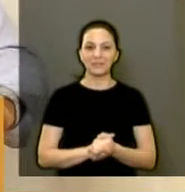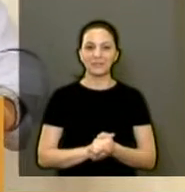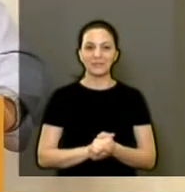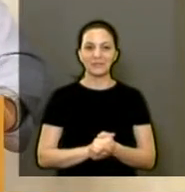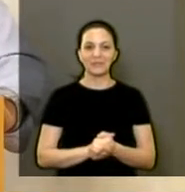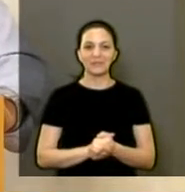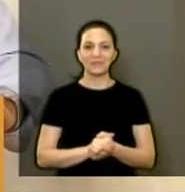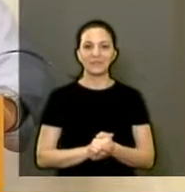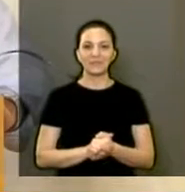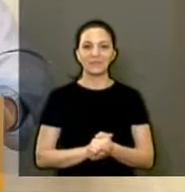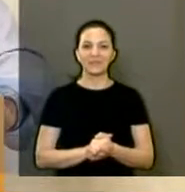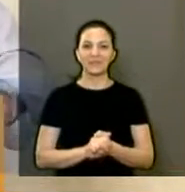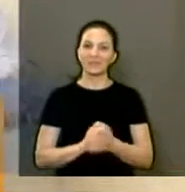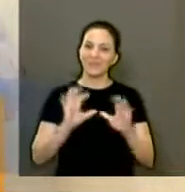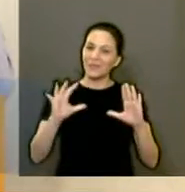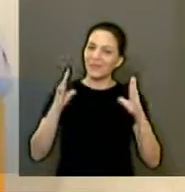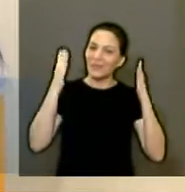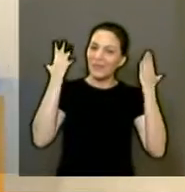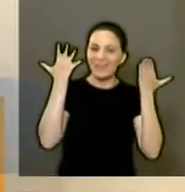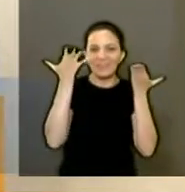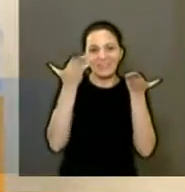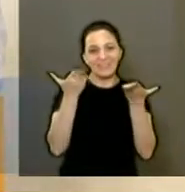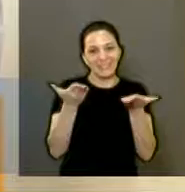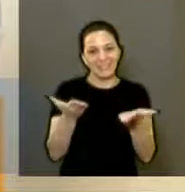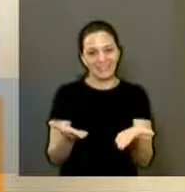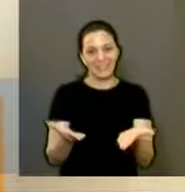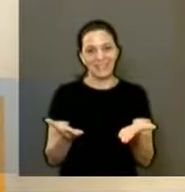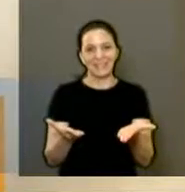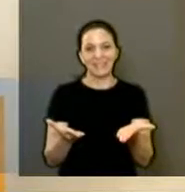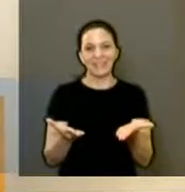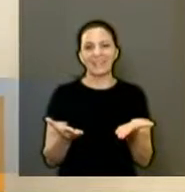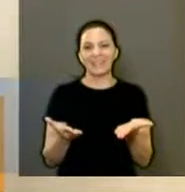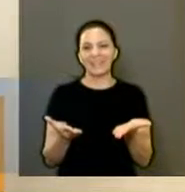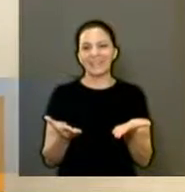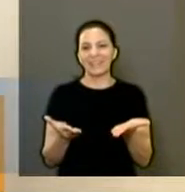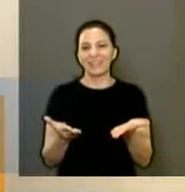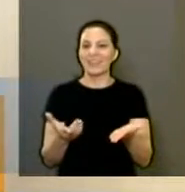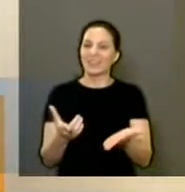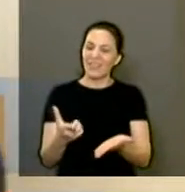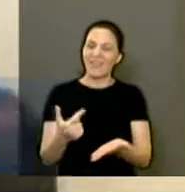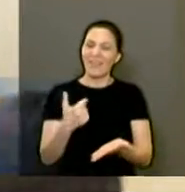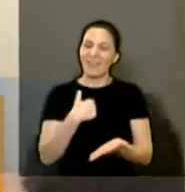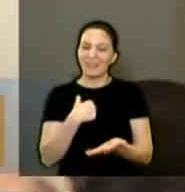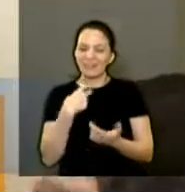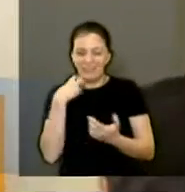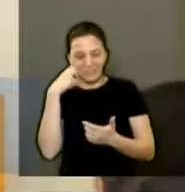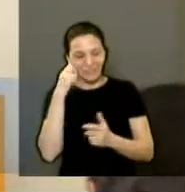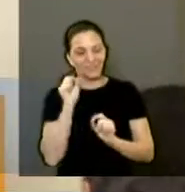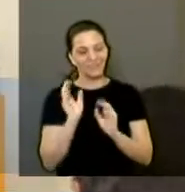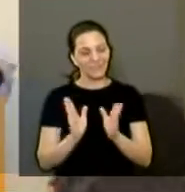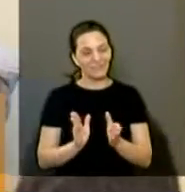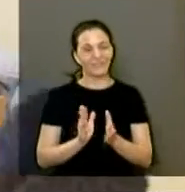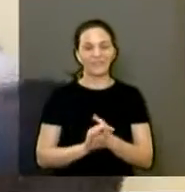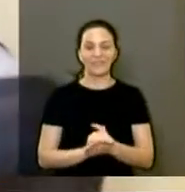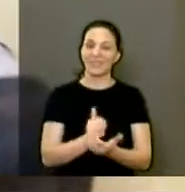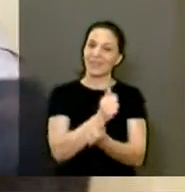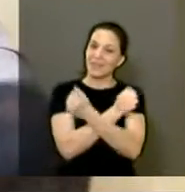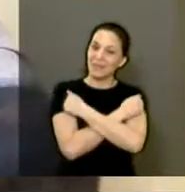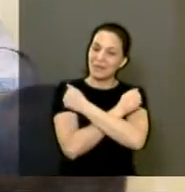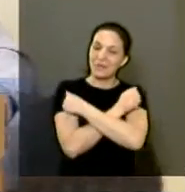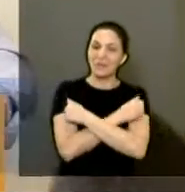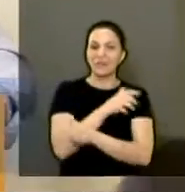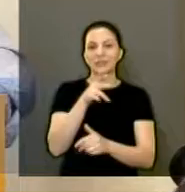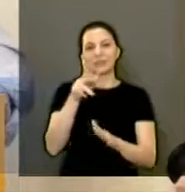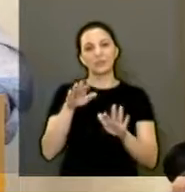uma homenagem fiquei de não é de saia justa causa justa agora a dar um abraço pessoal lá